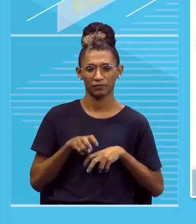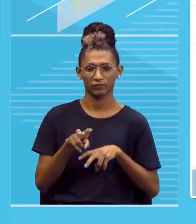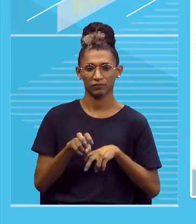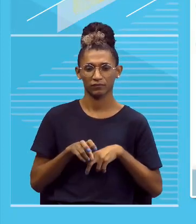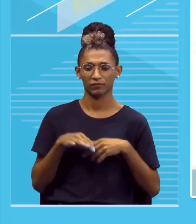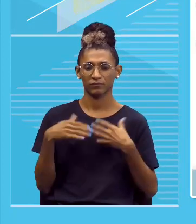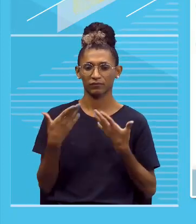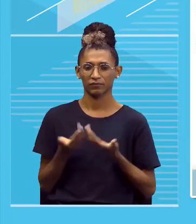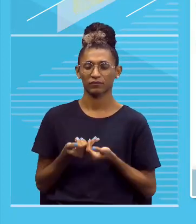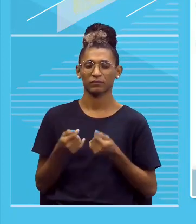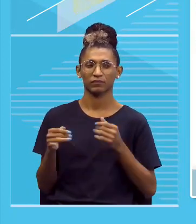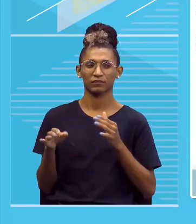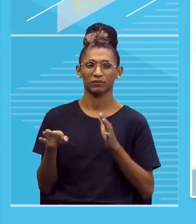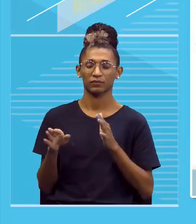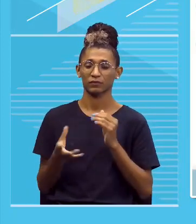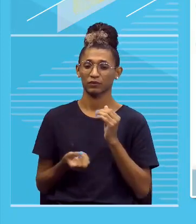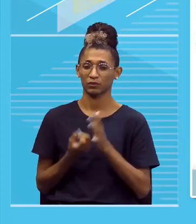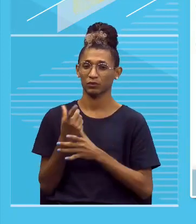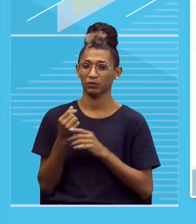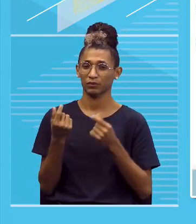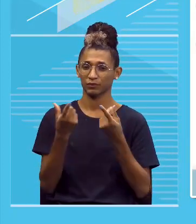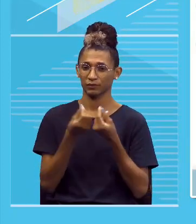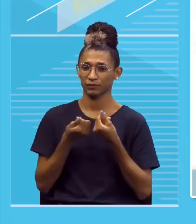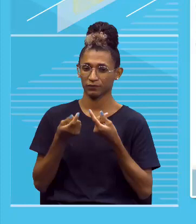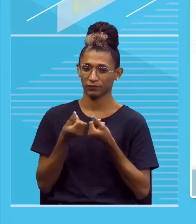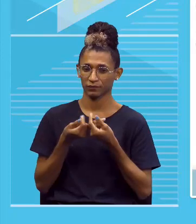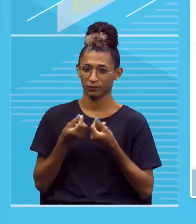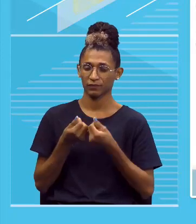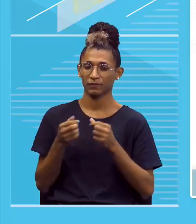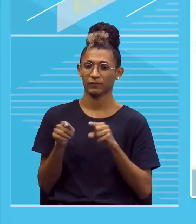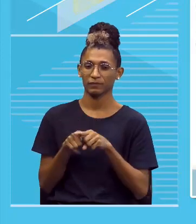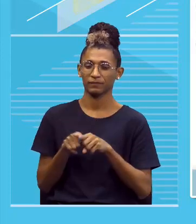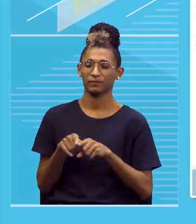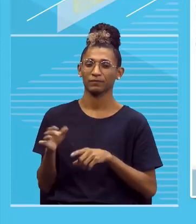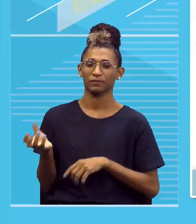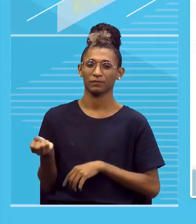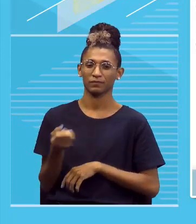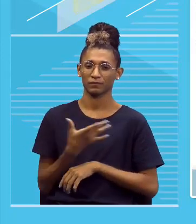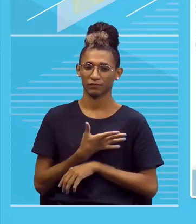e quando chega a economia a modernidade